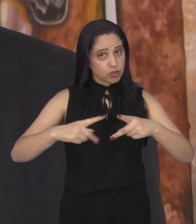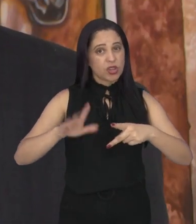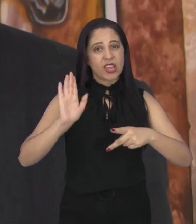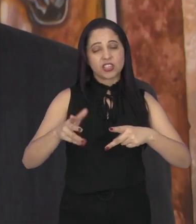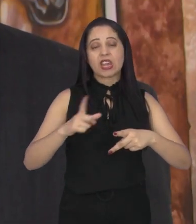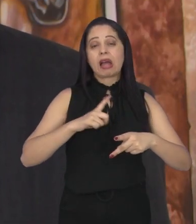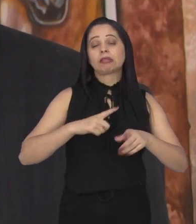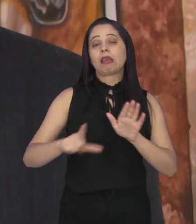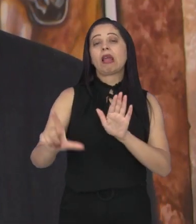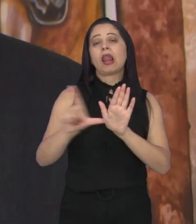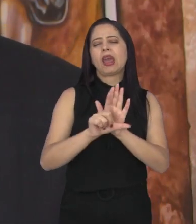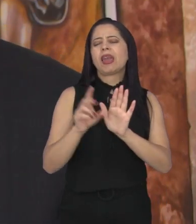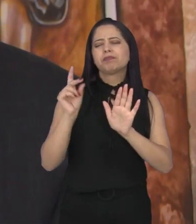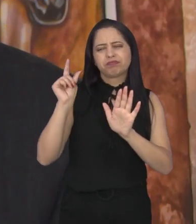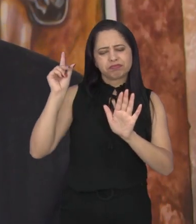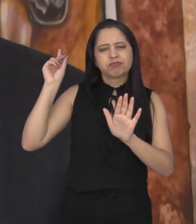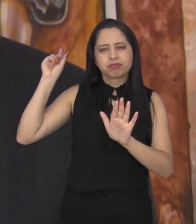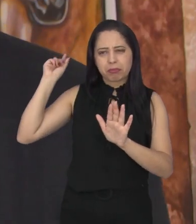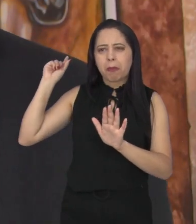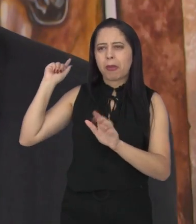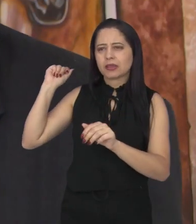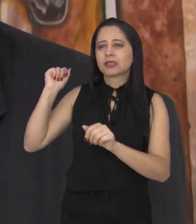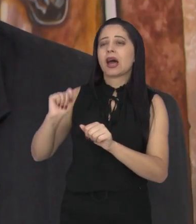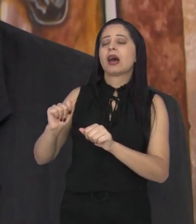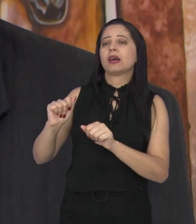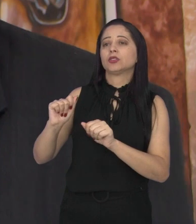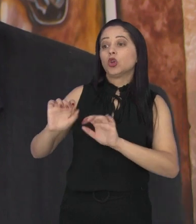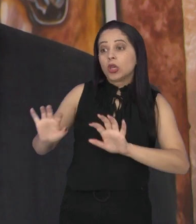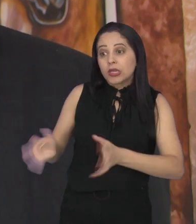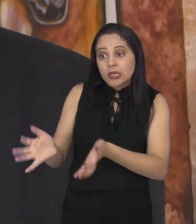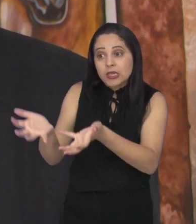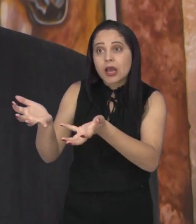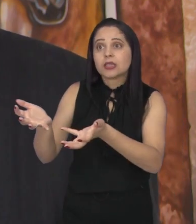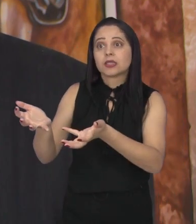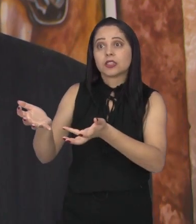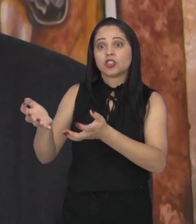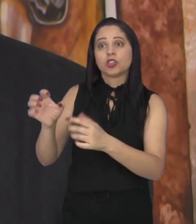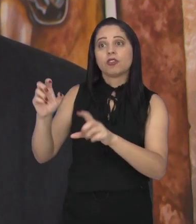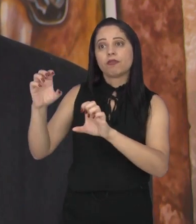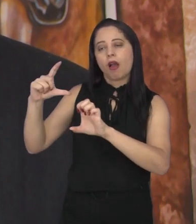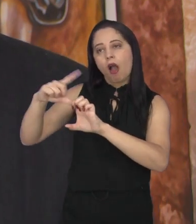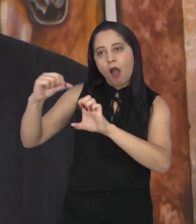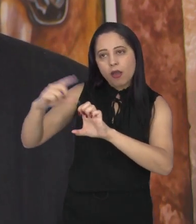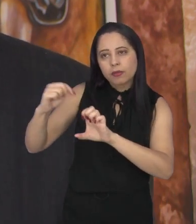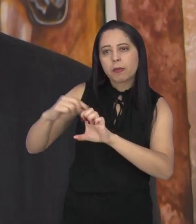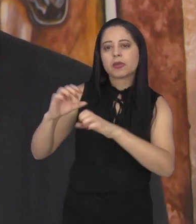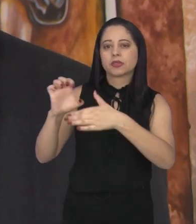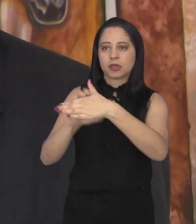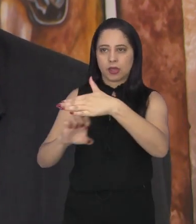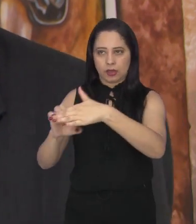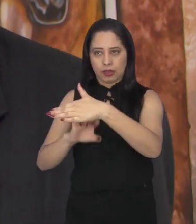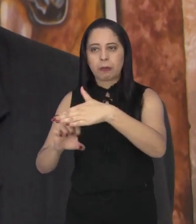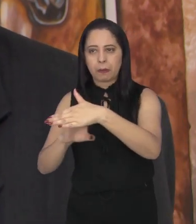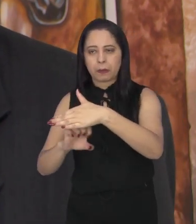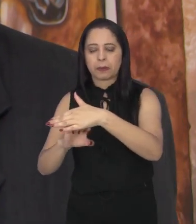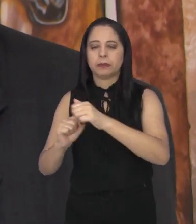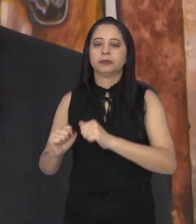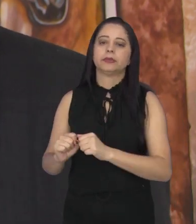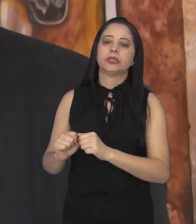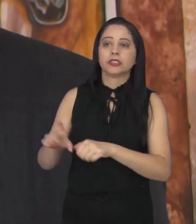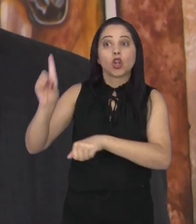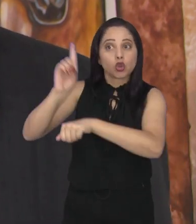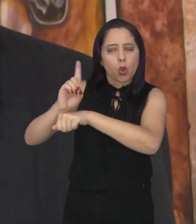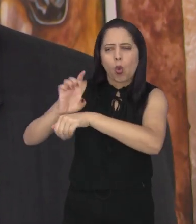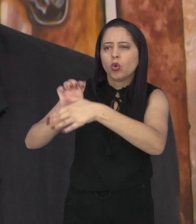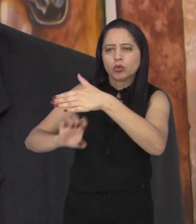lei de inovação que servia para as empresas, né, para os empresários, né, mostrarem, colocarem seus produtos na